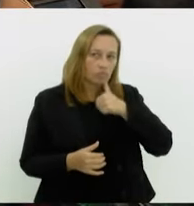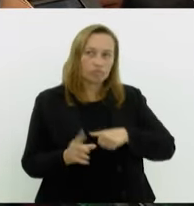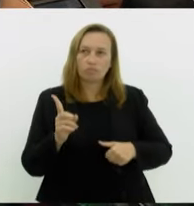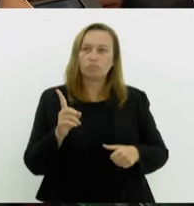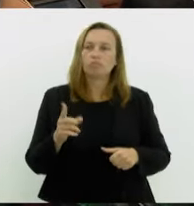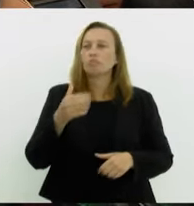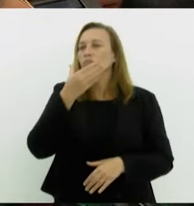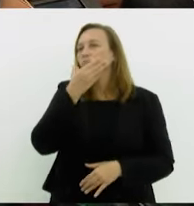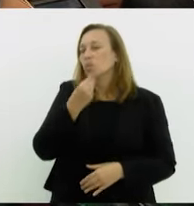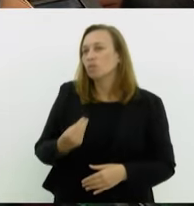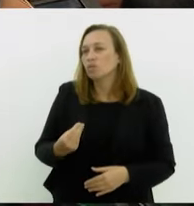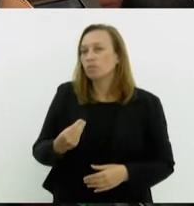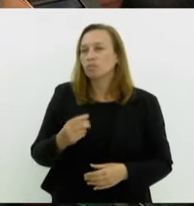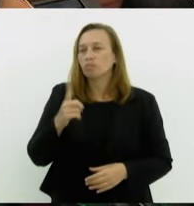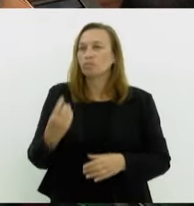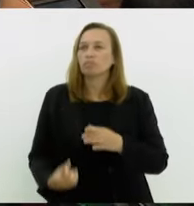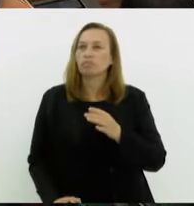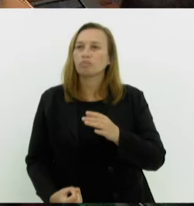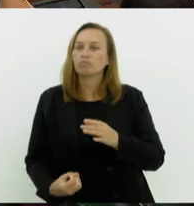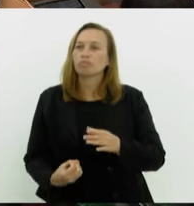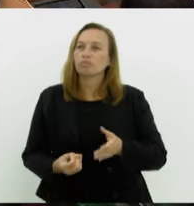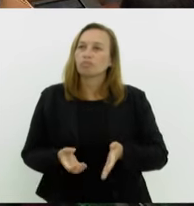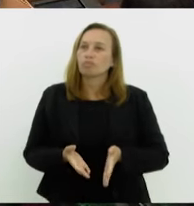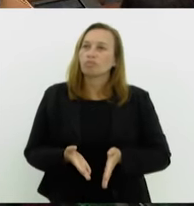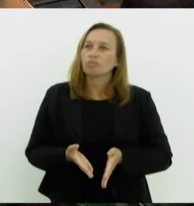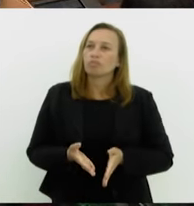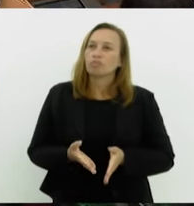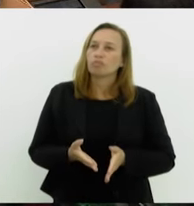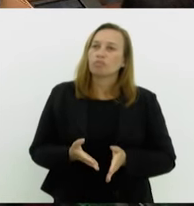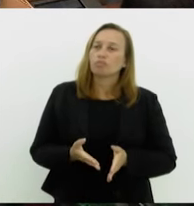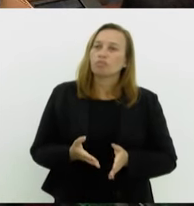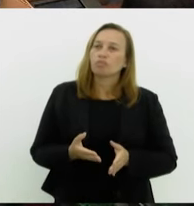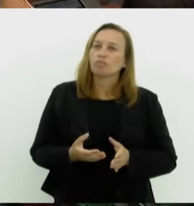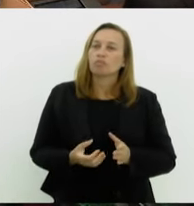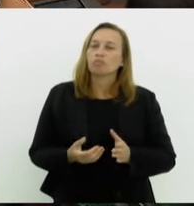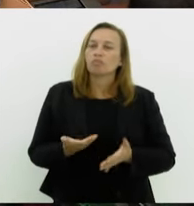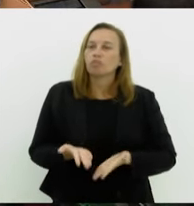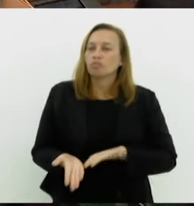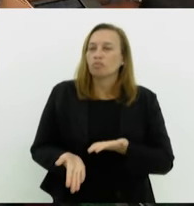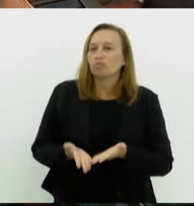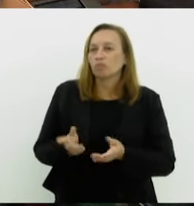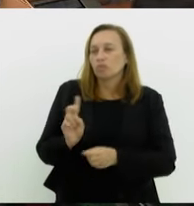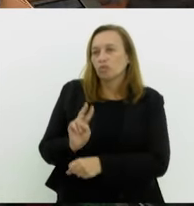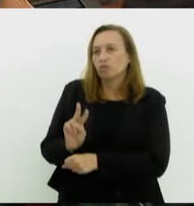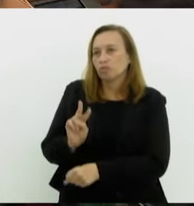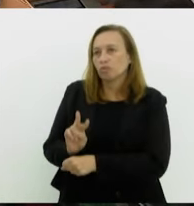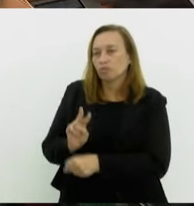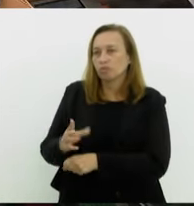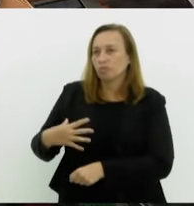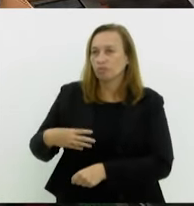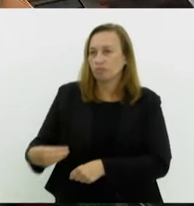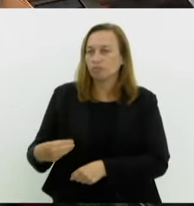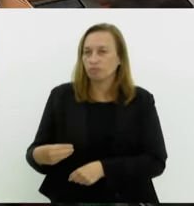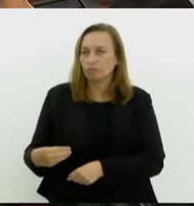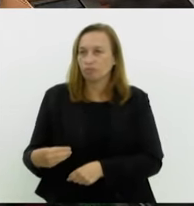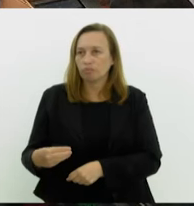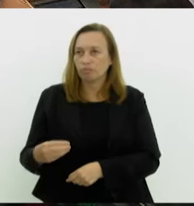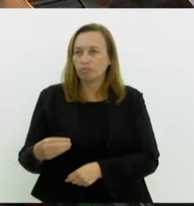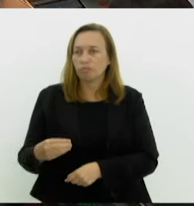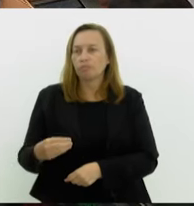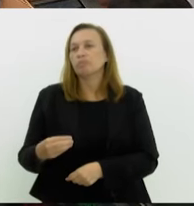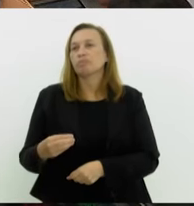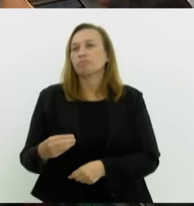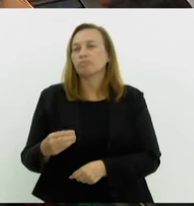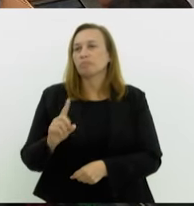cidadão não criou filha para apanhar de ninguém o homem cidadão não gastou dinheiro na formação da sua filha